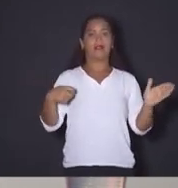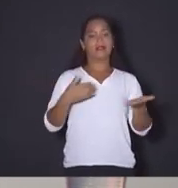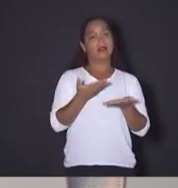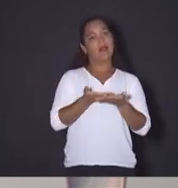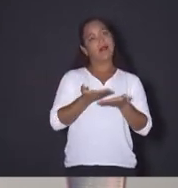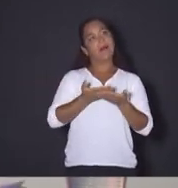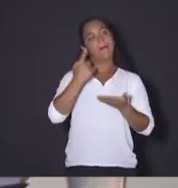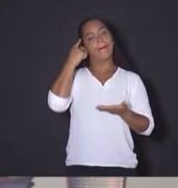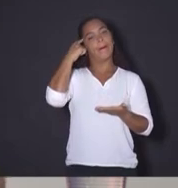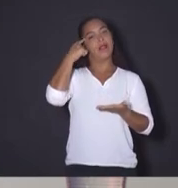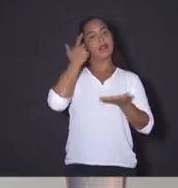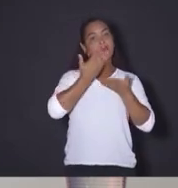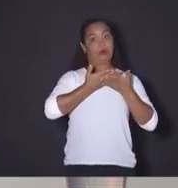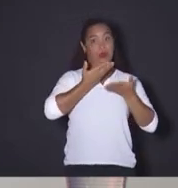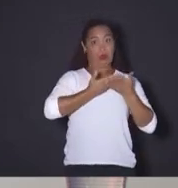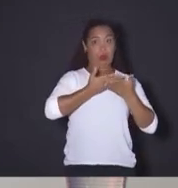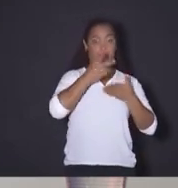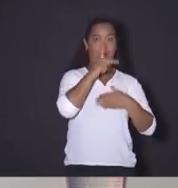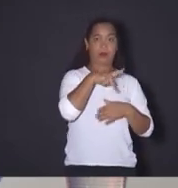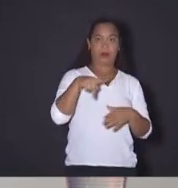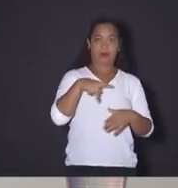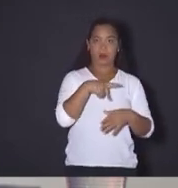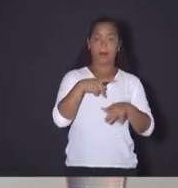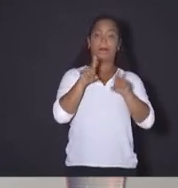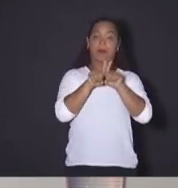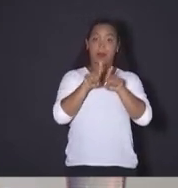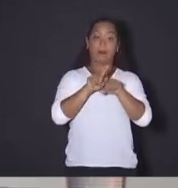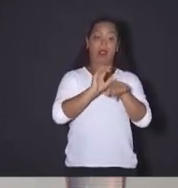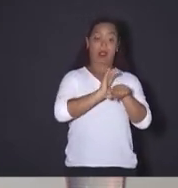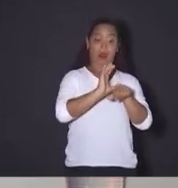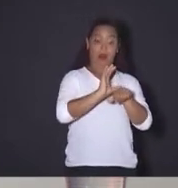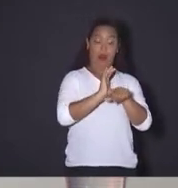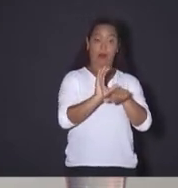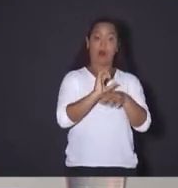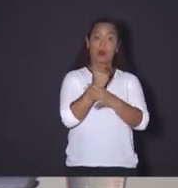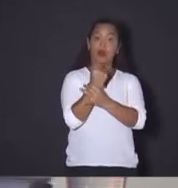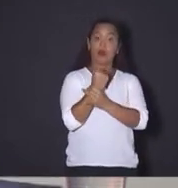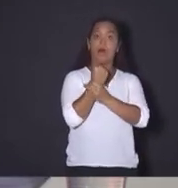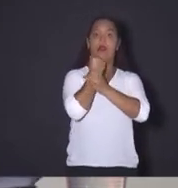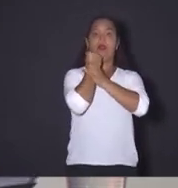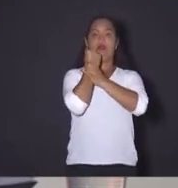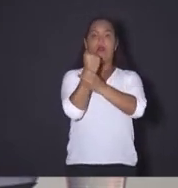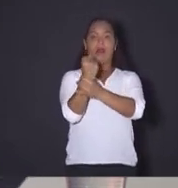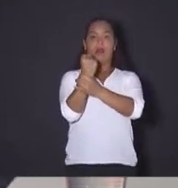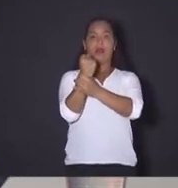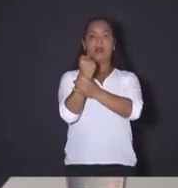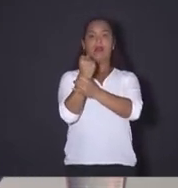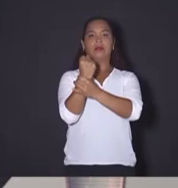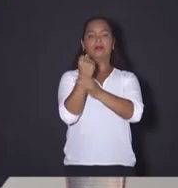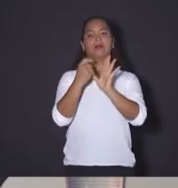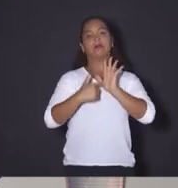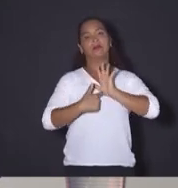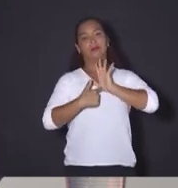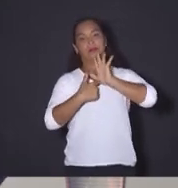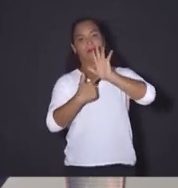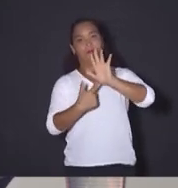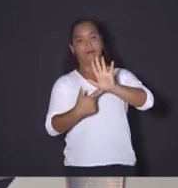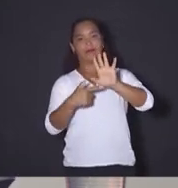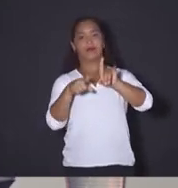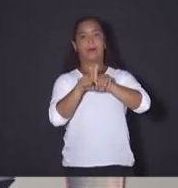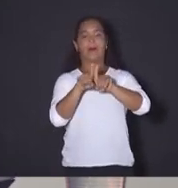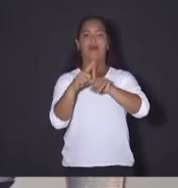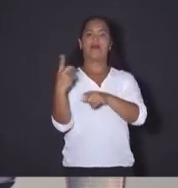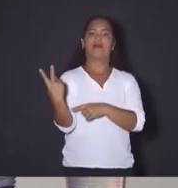professores mas é também nesta formação que nós devemos garantir não apenas o reconhecimento mas a